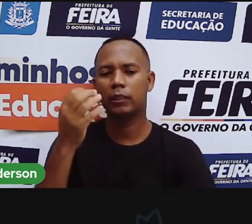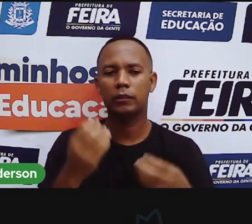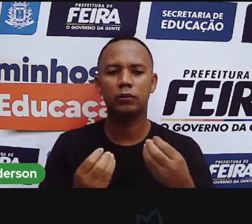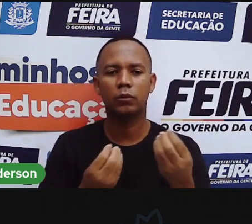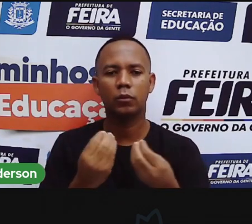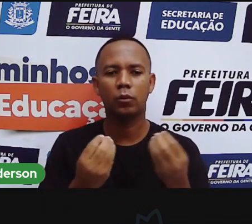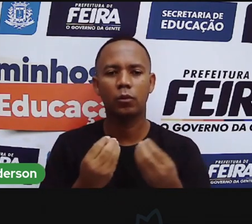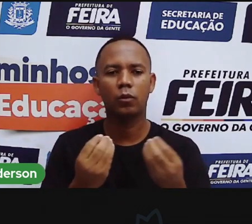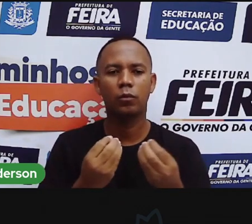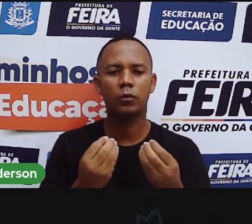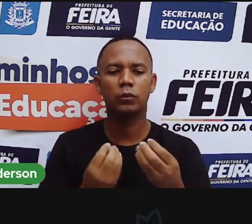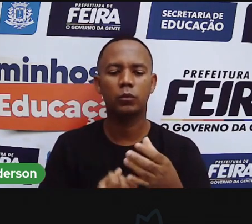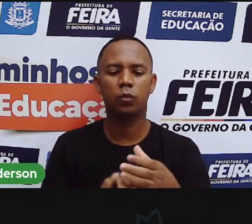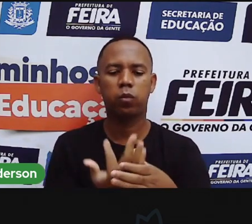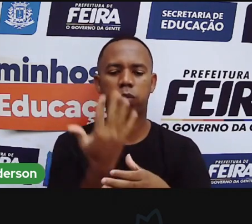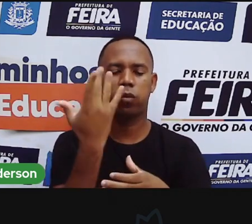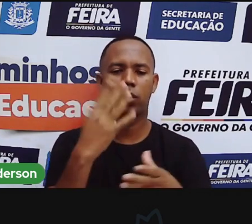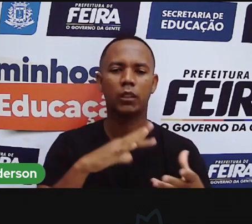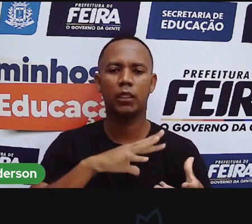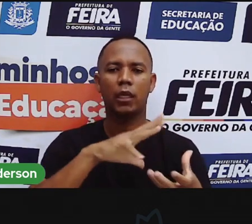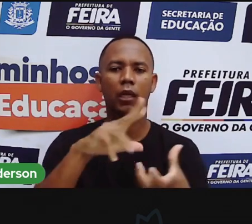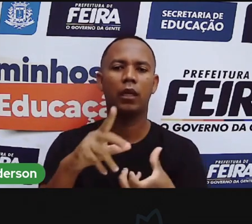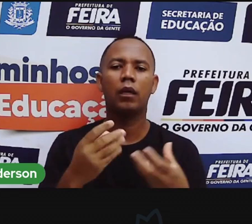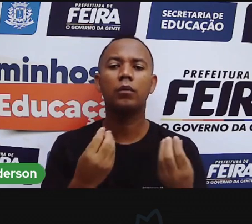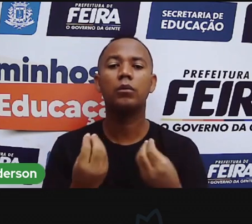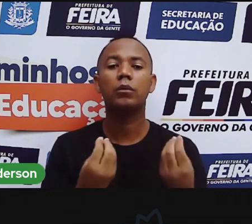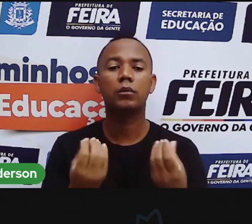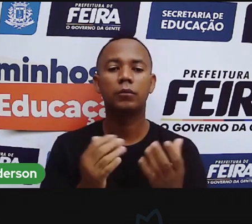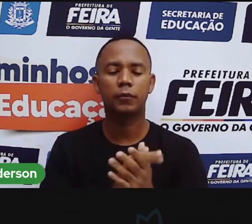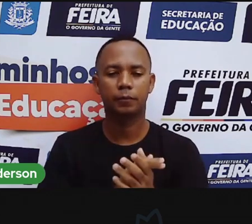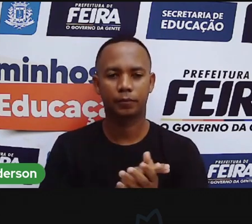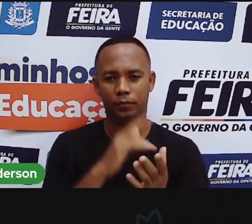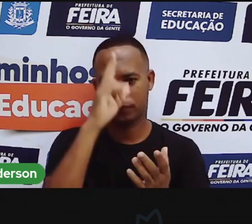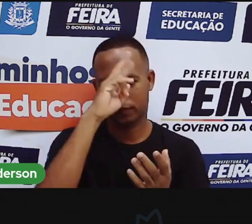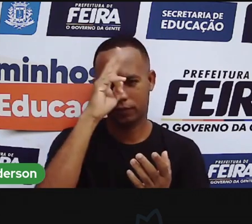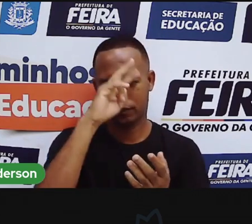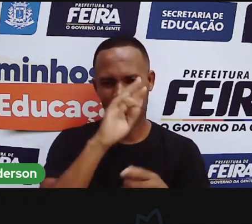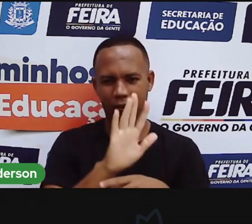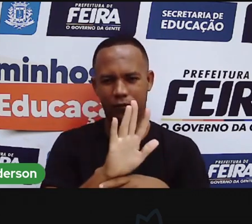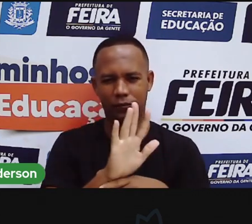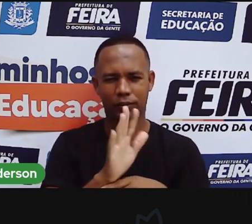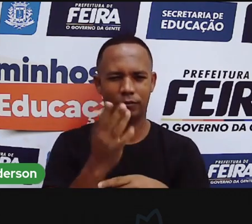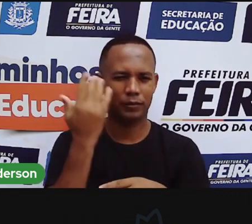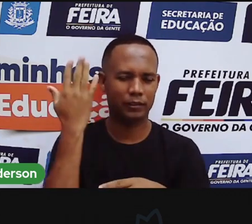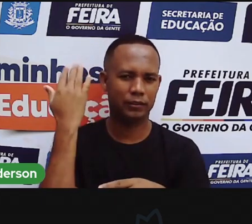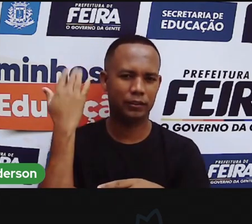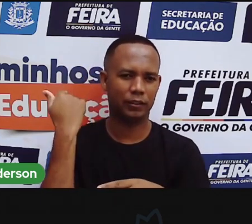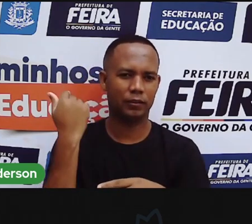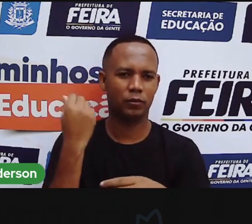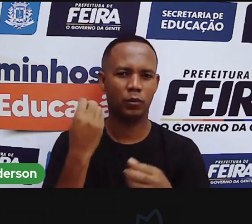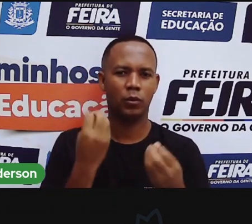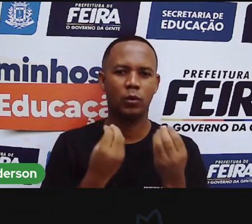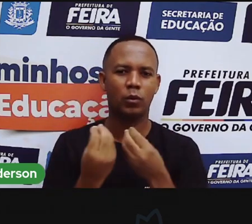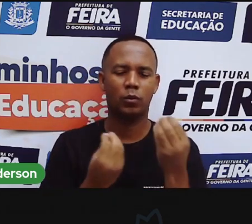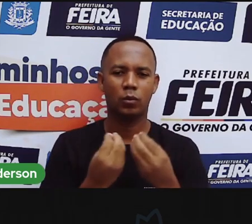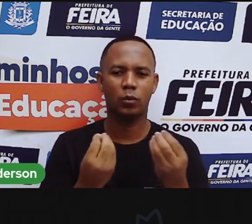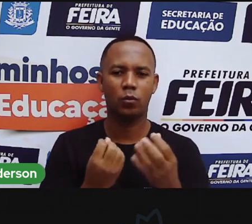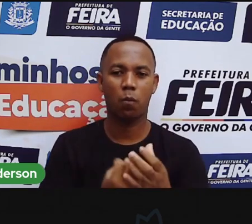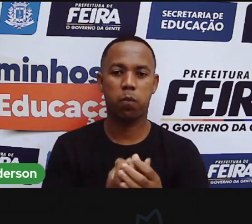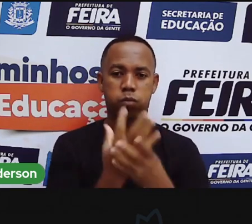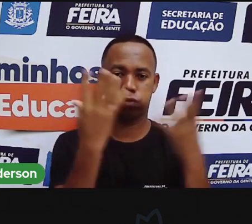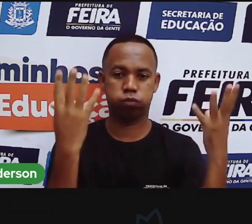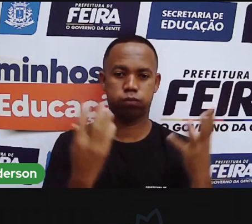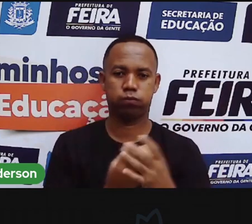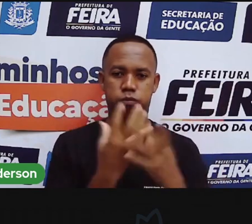minuciosamente como foi esse surgimento. E aí, lembrem lá do primeiro vídeo que a Pró passou para vocês, né, daquela explosão, daquelas imagens